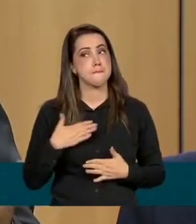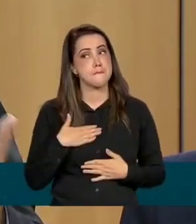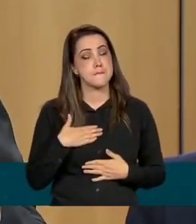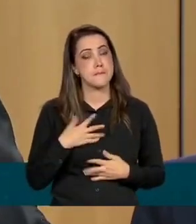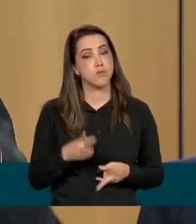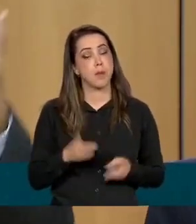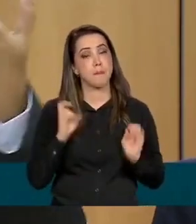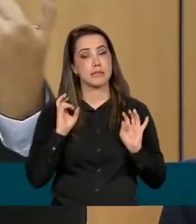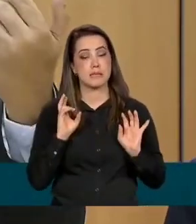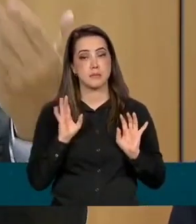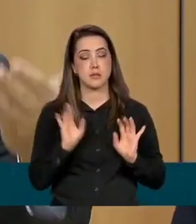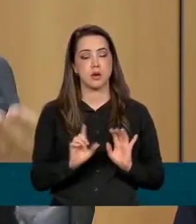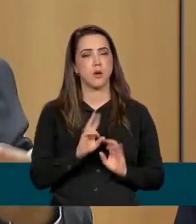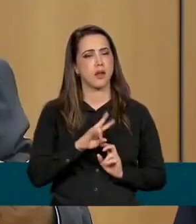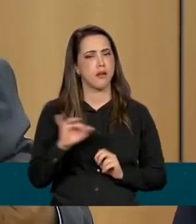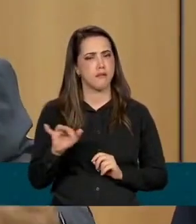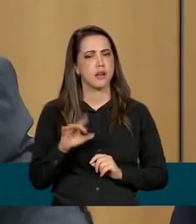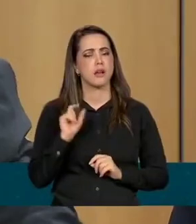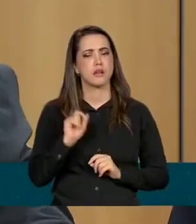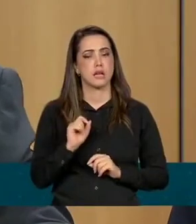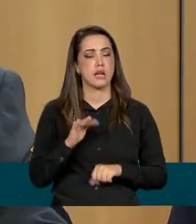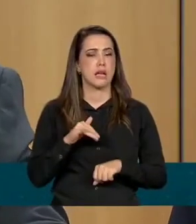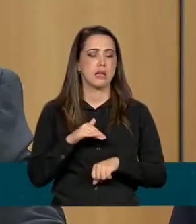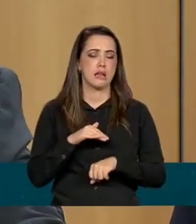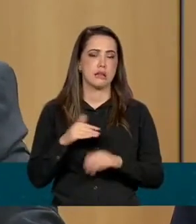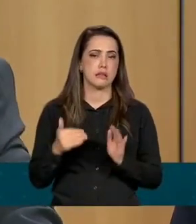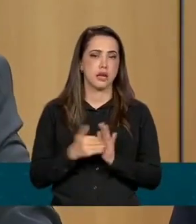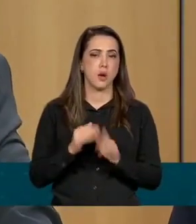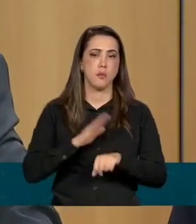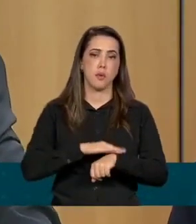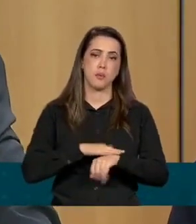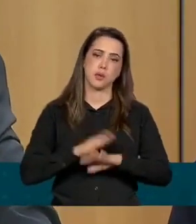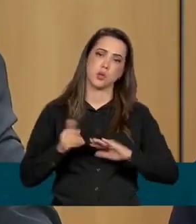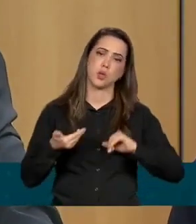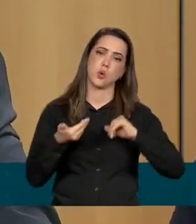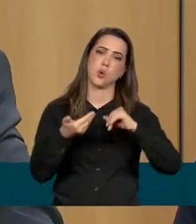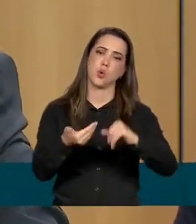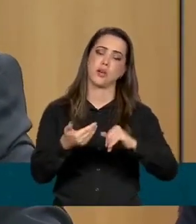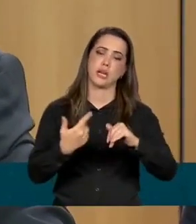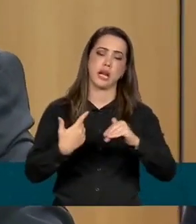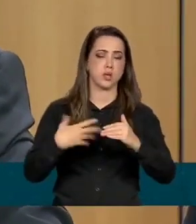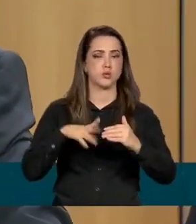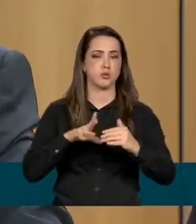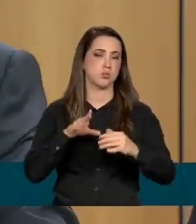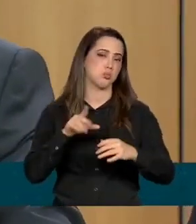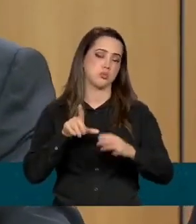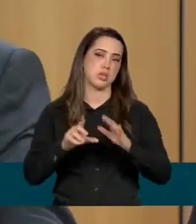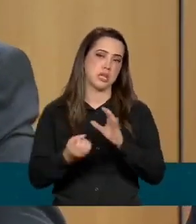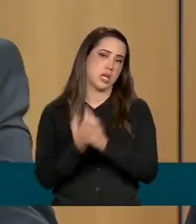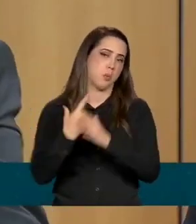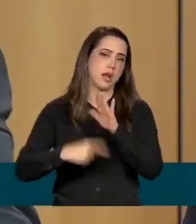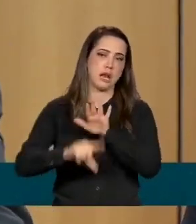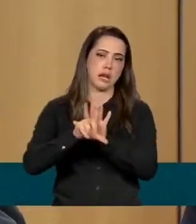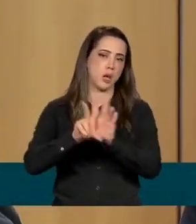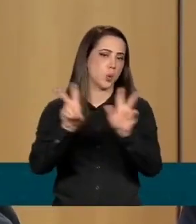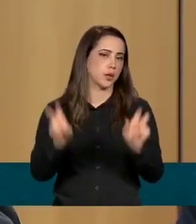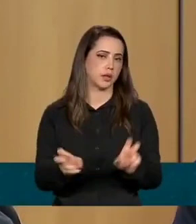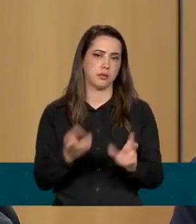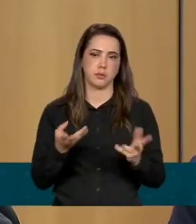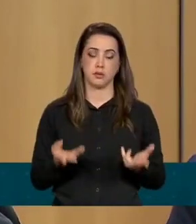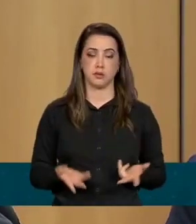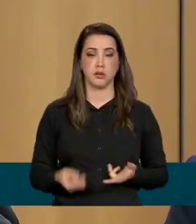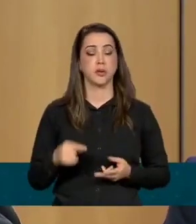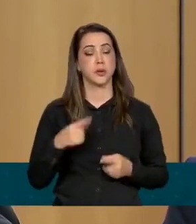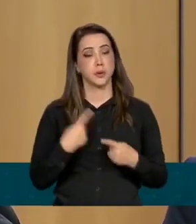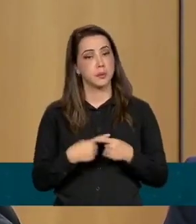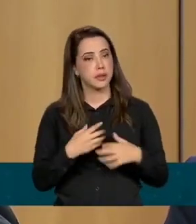ver, irá até o momento em que o Congresso legisle sobre o assunto. Essa é a minha previsão, na medida em que há